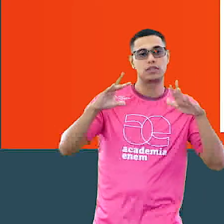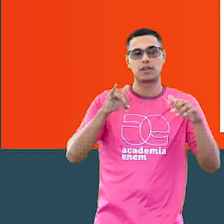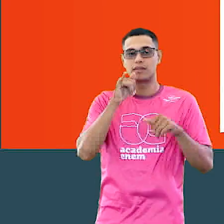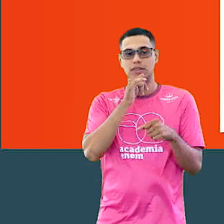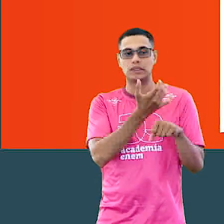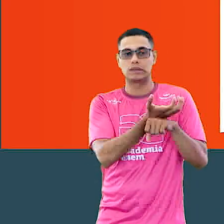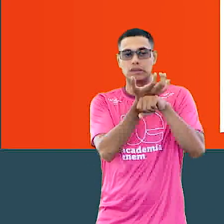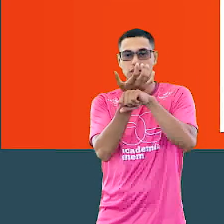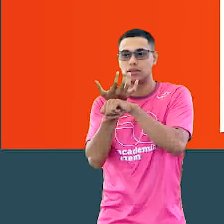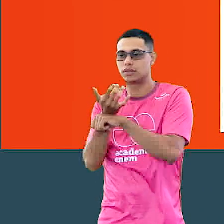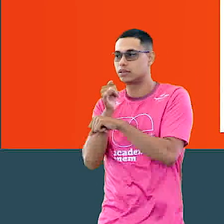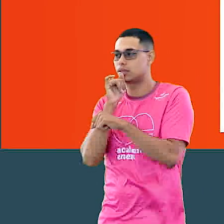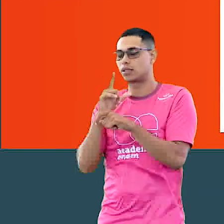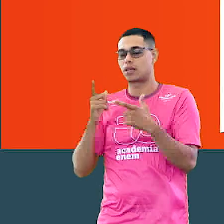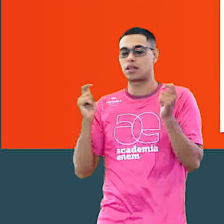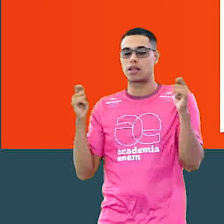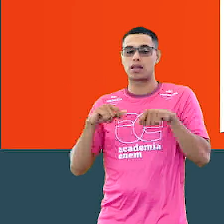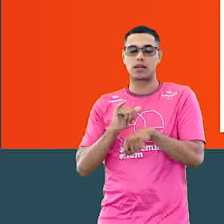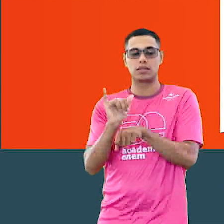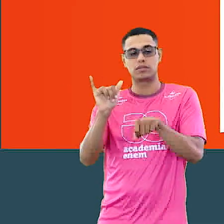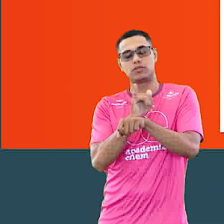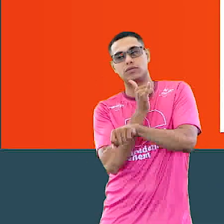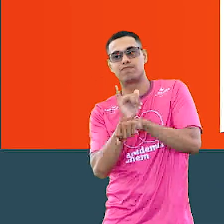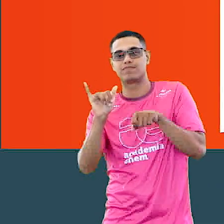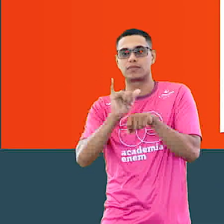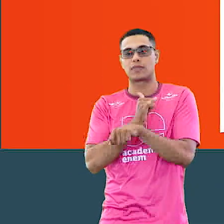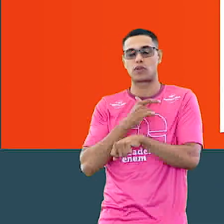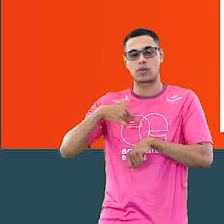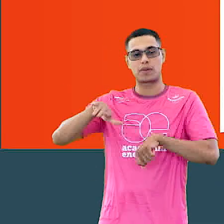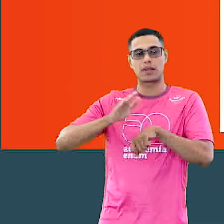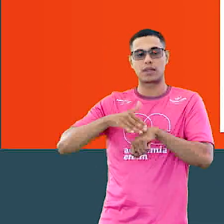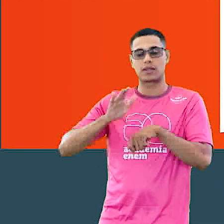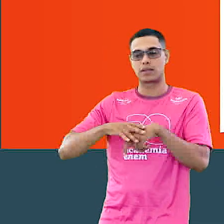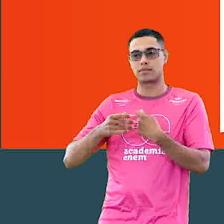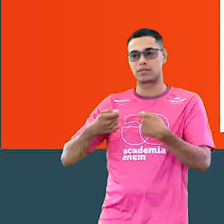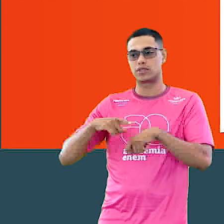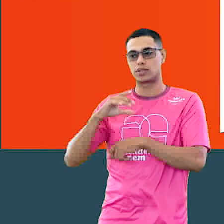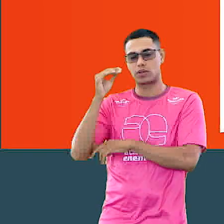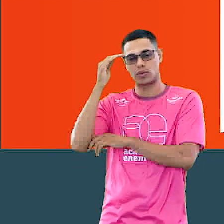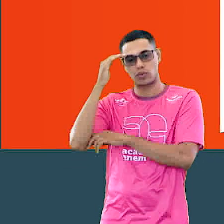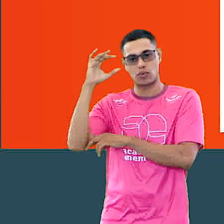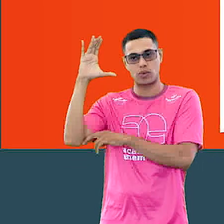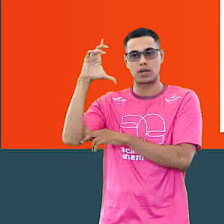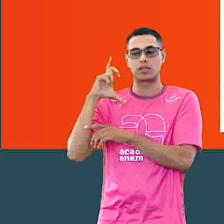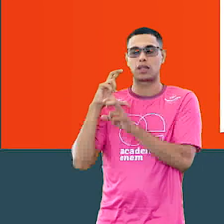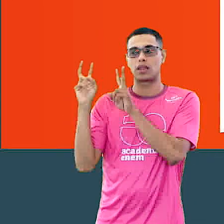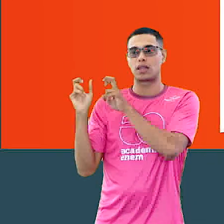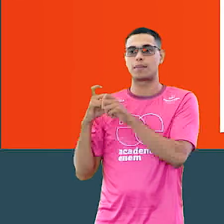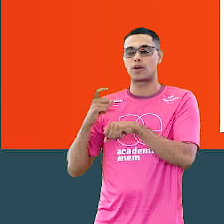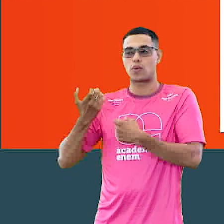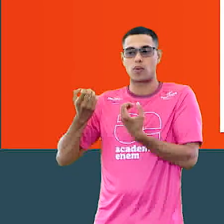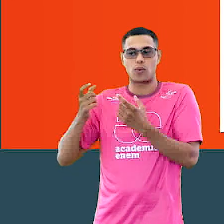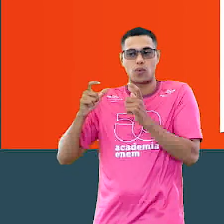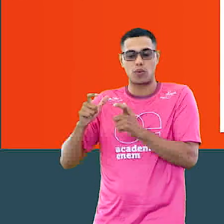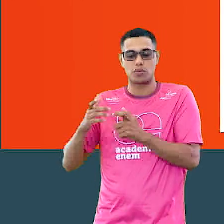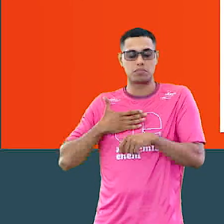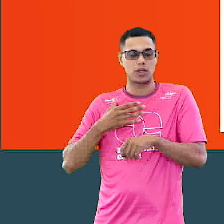E aí, estrategicamente, você precisa conhecer isso para saber onde é que sua nota pode